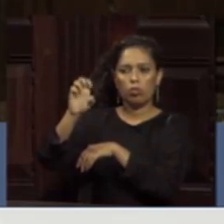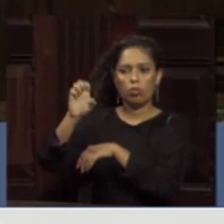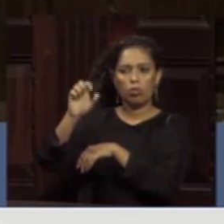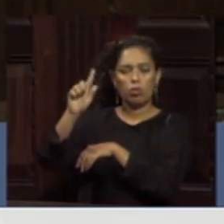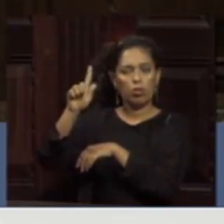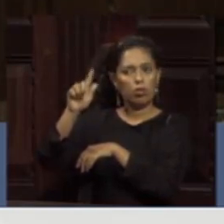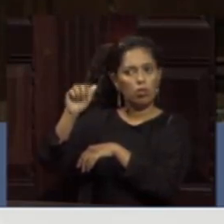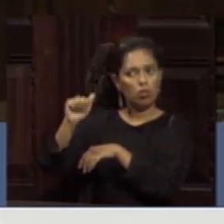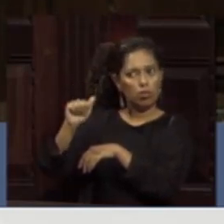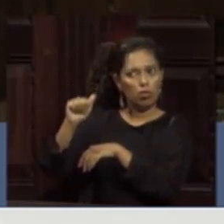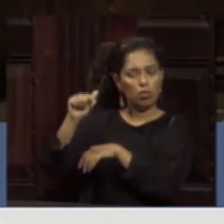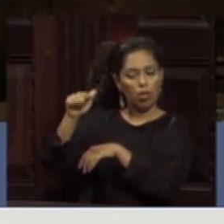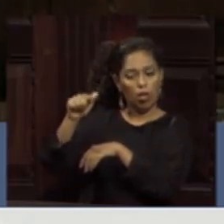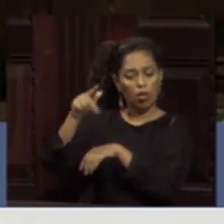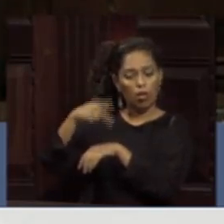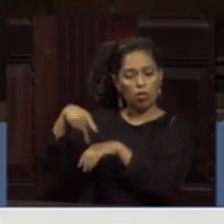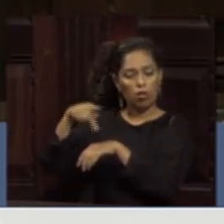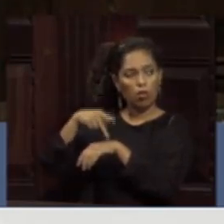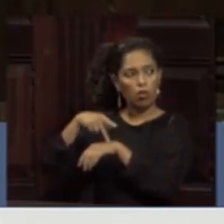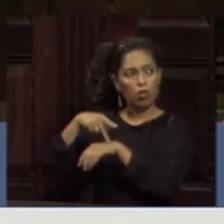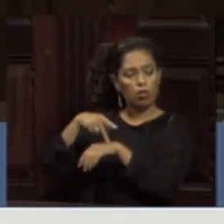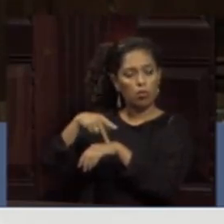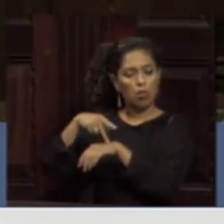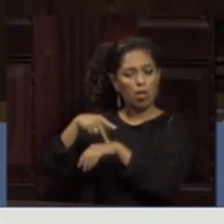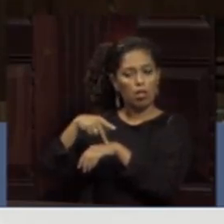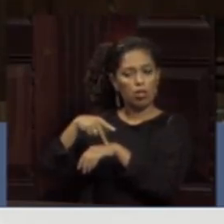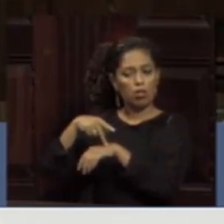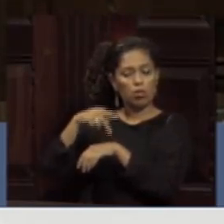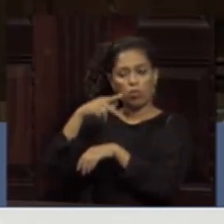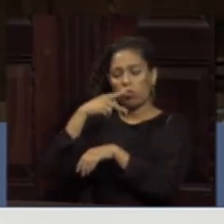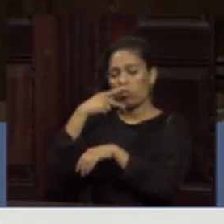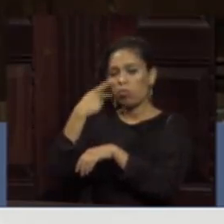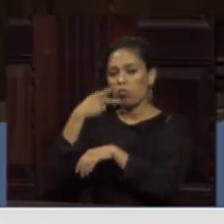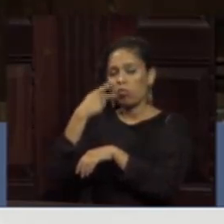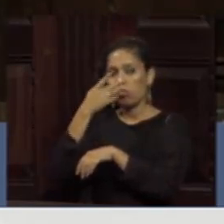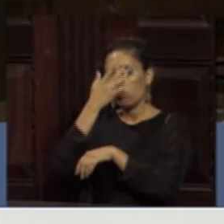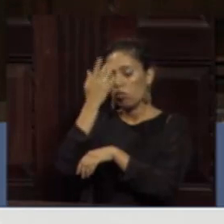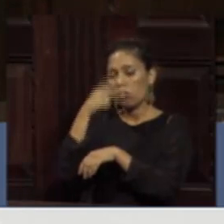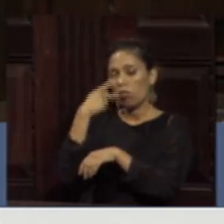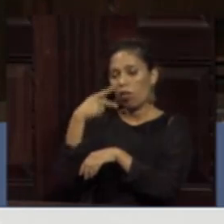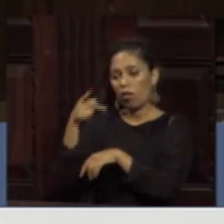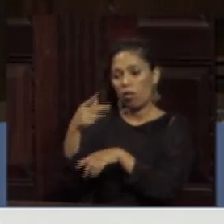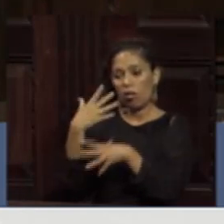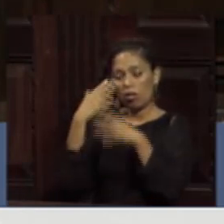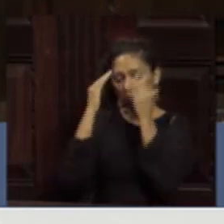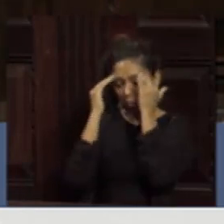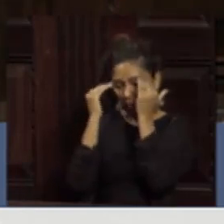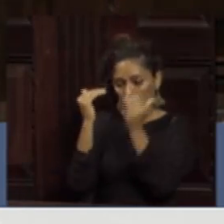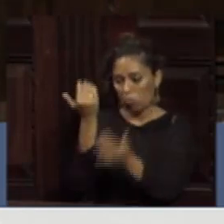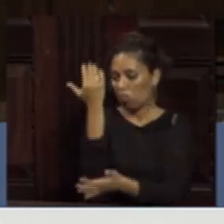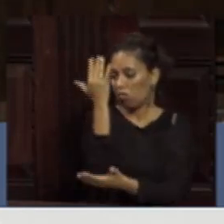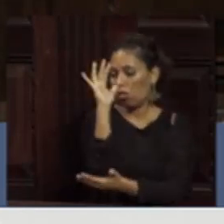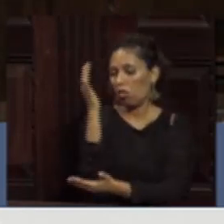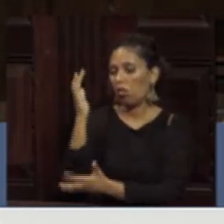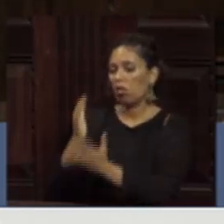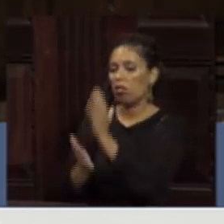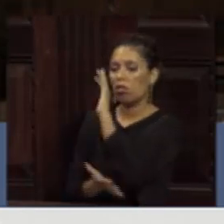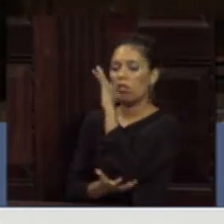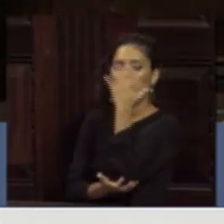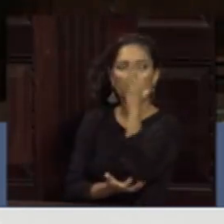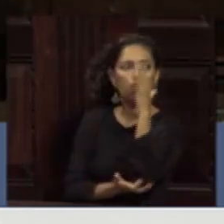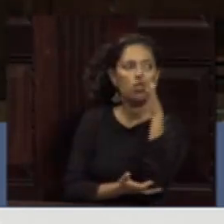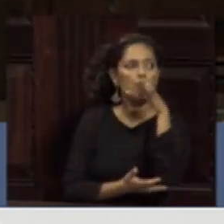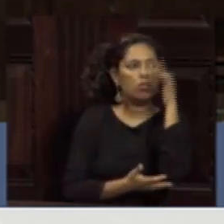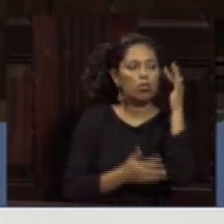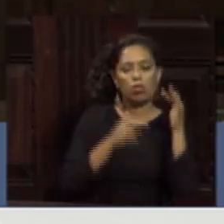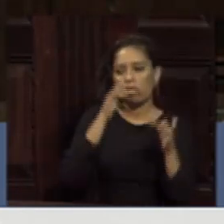país que cultua o meio ambiente. Não sei se cultua o meio ambiente